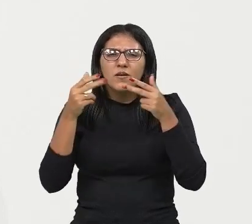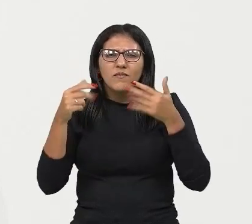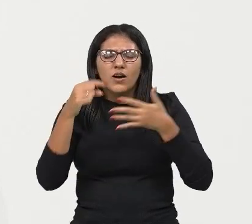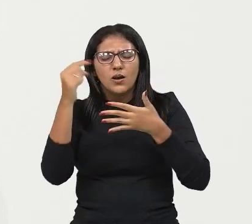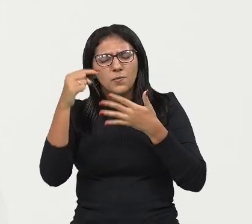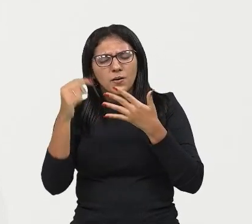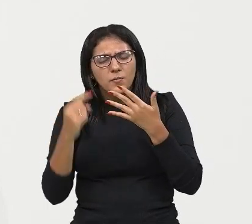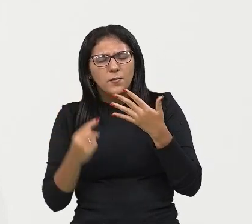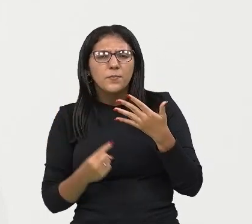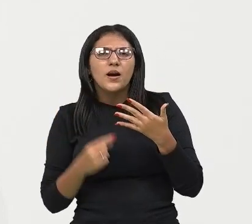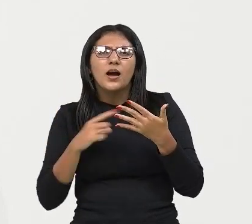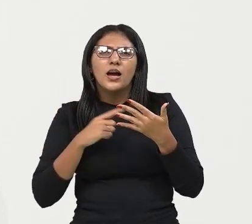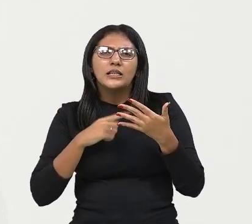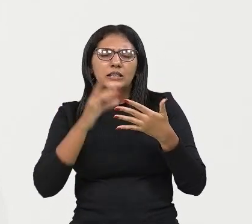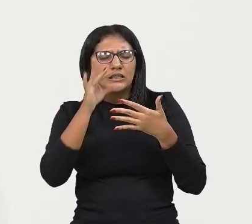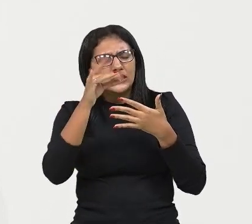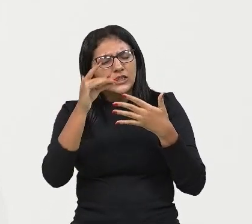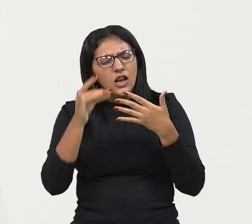todo esse